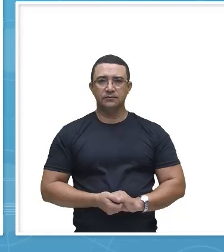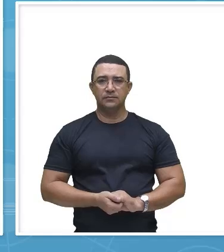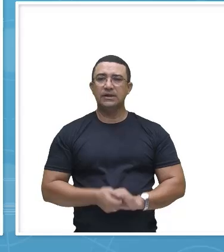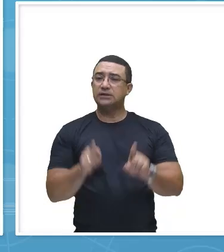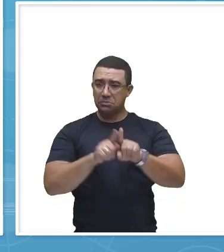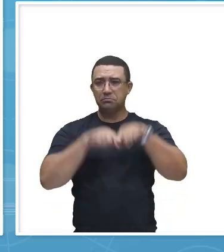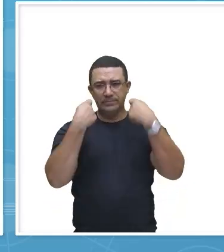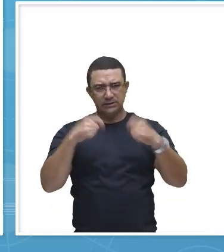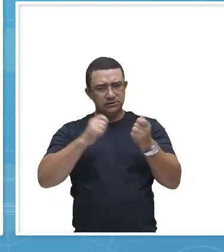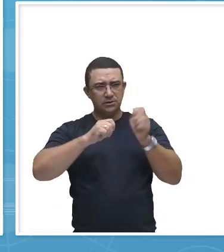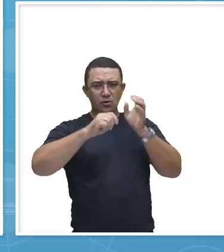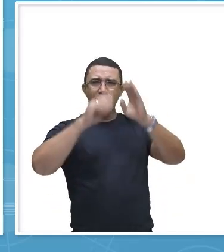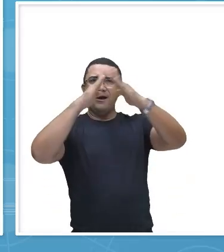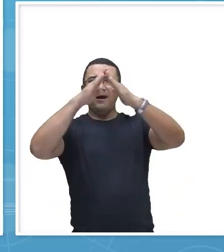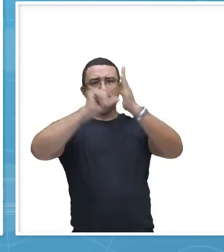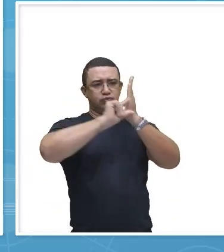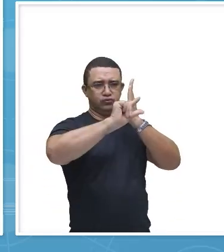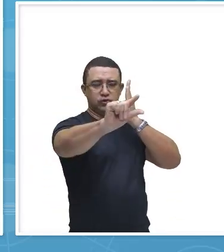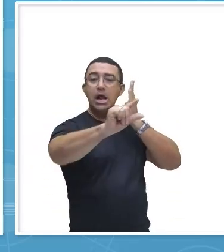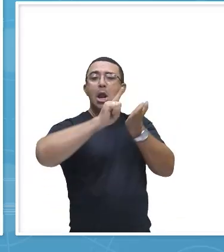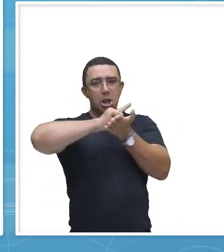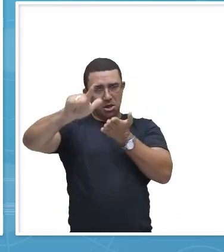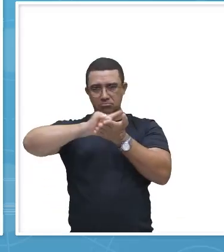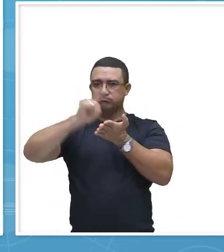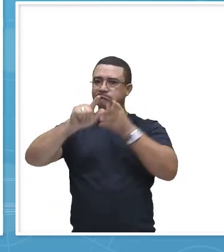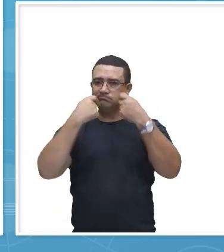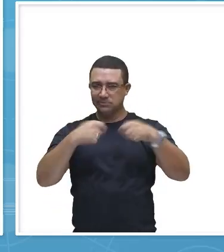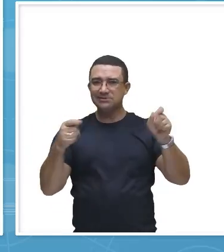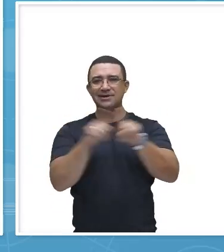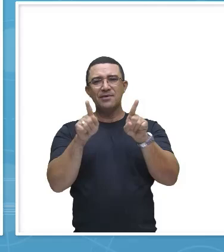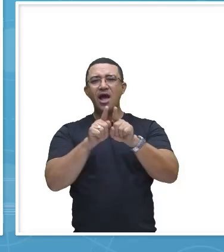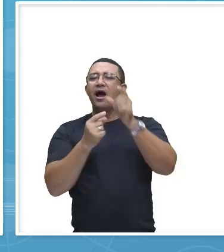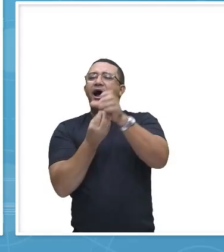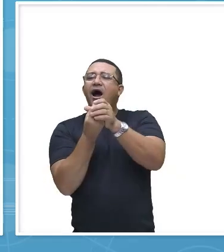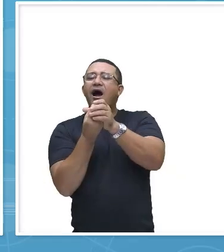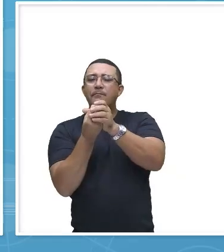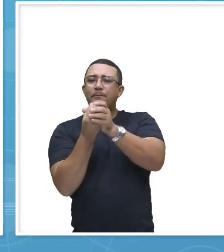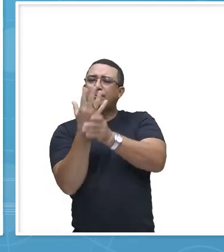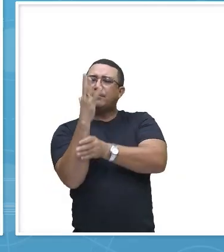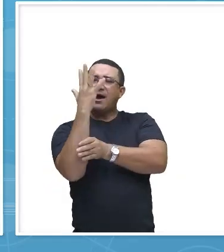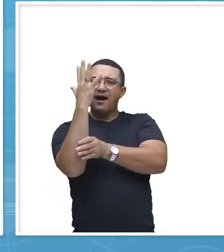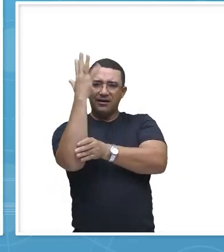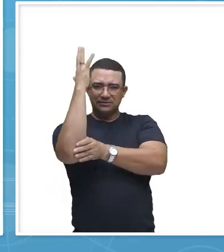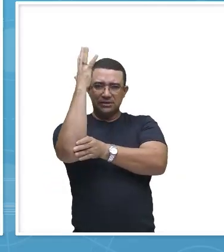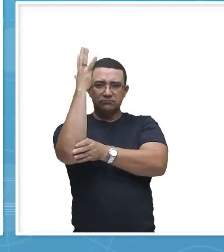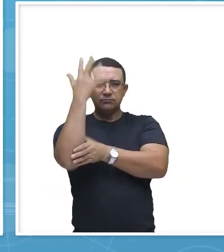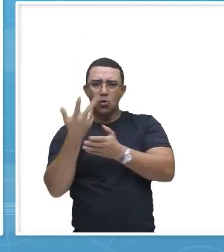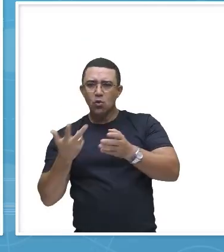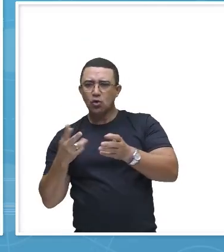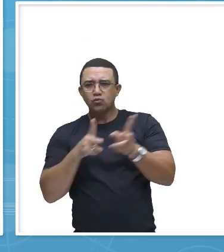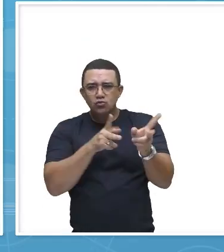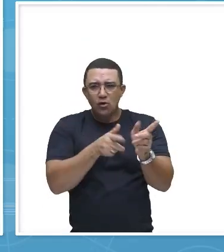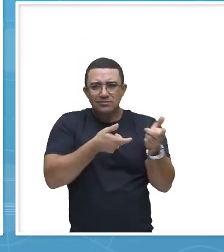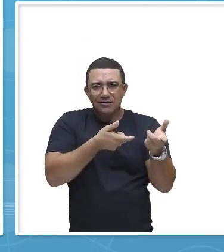isso também providenciando poda de árvores, não é corte, não é cortar a árvore, é podar, né? E